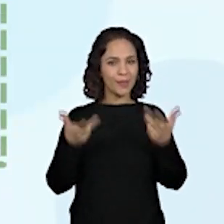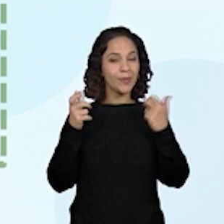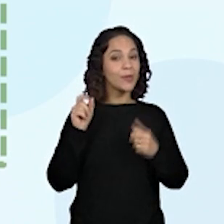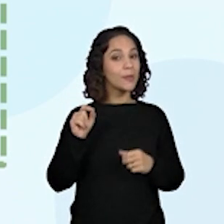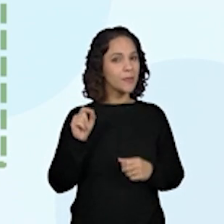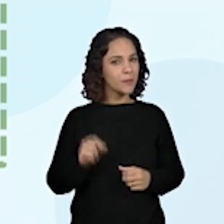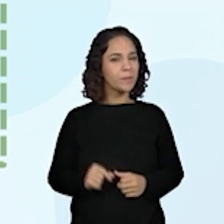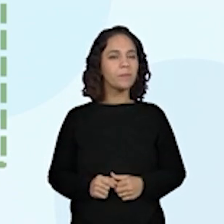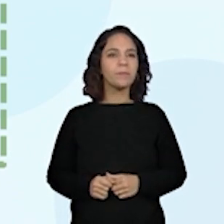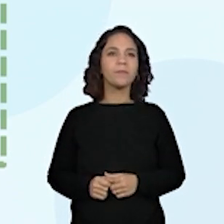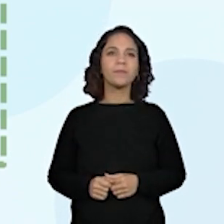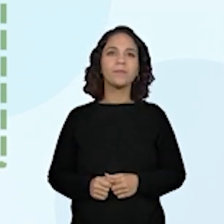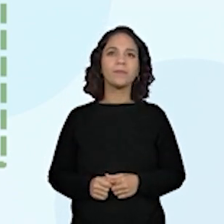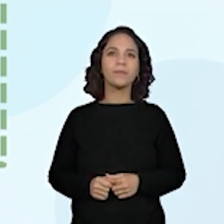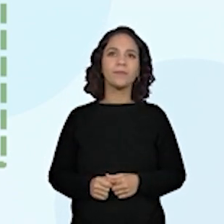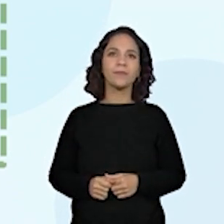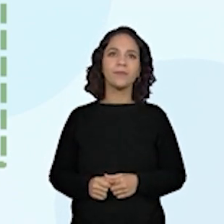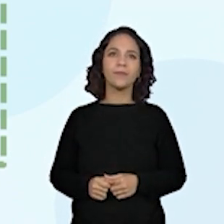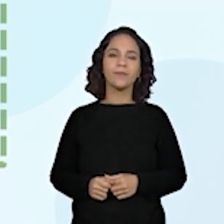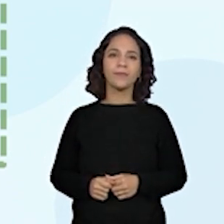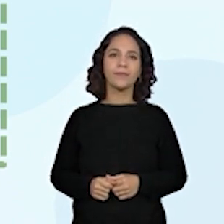seguinte.